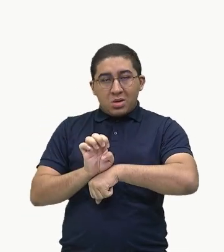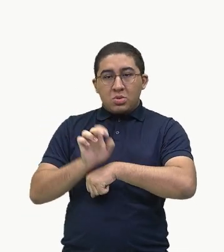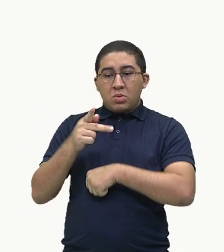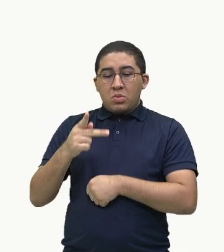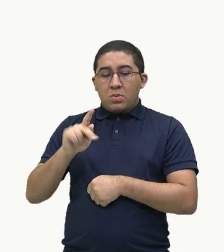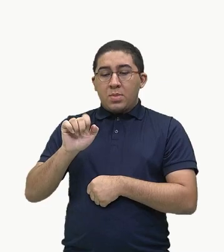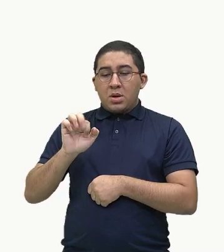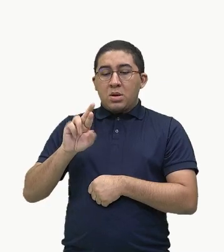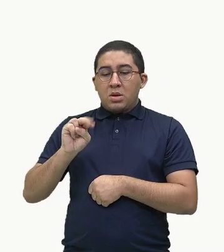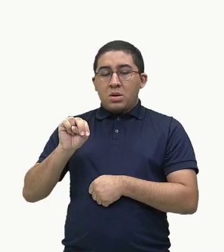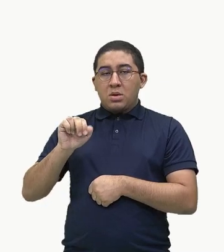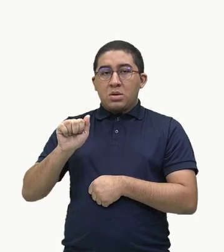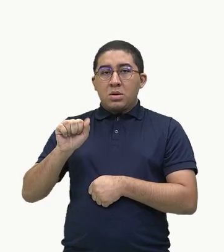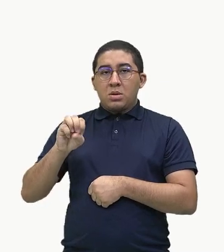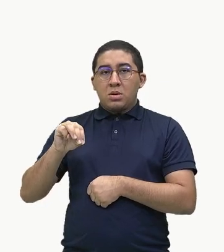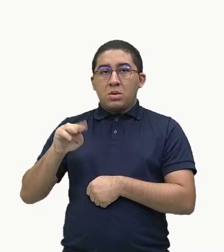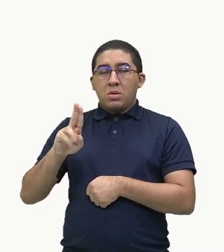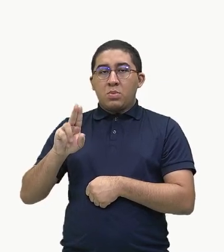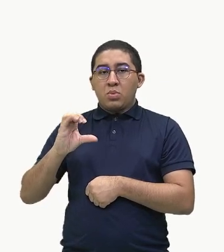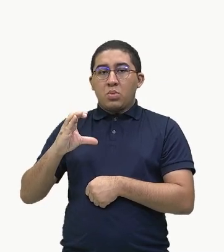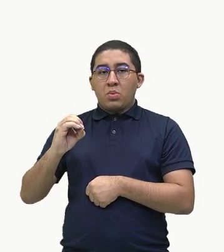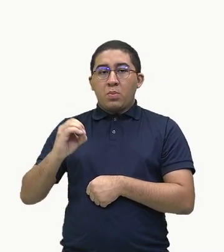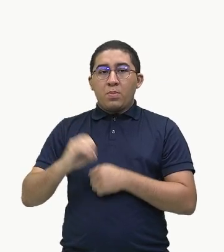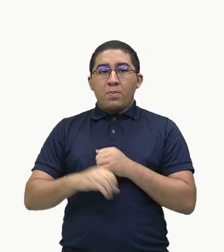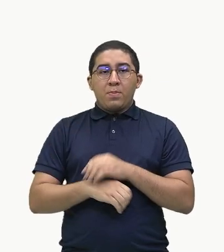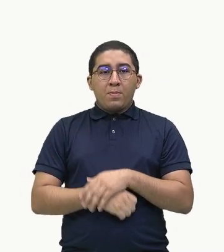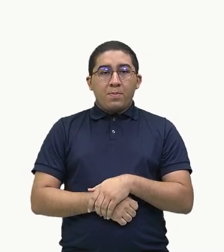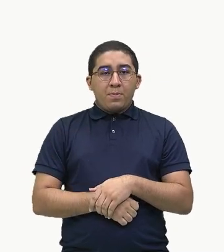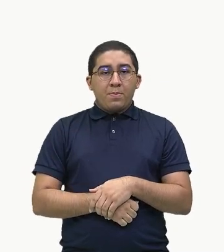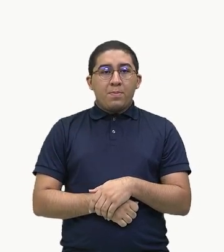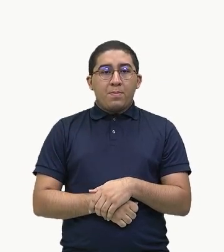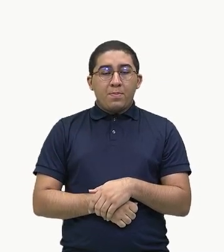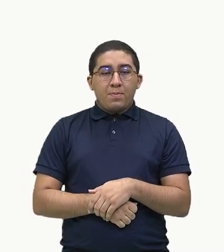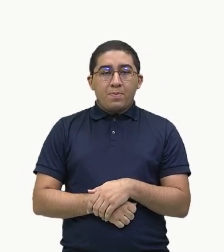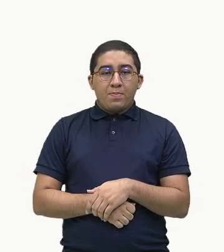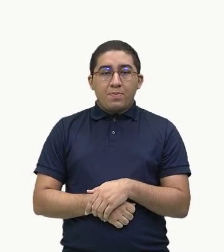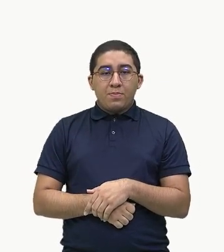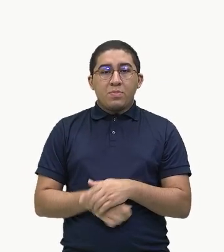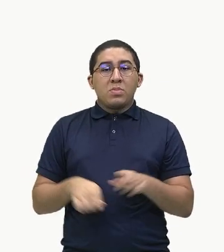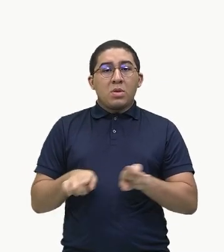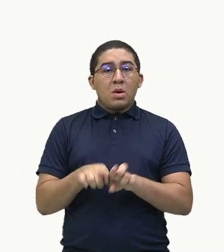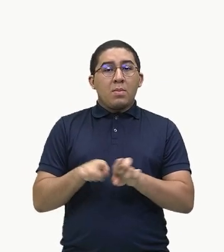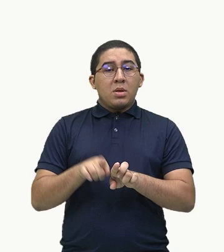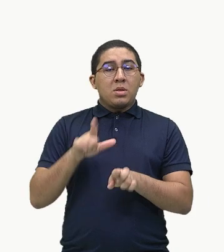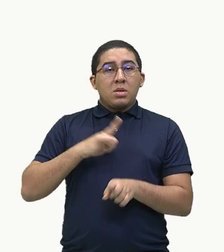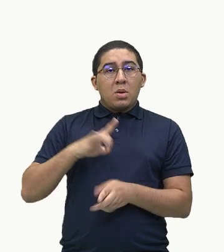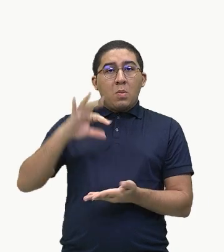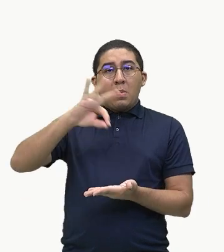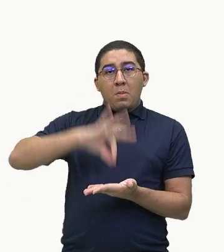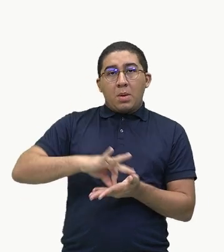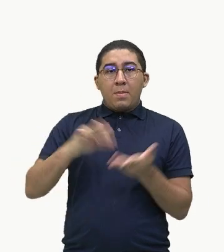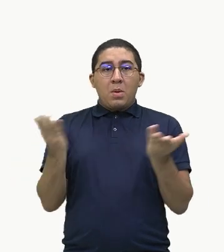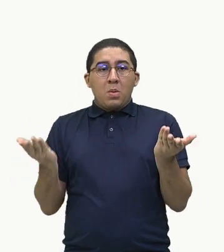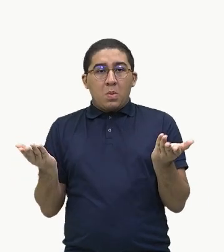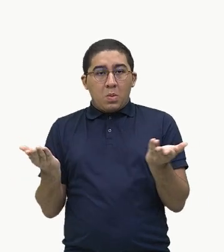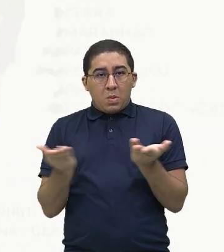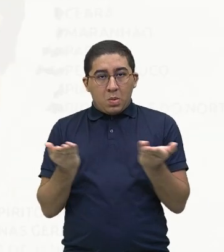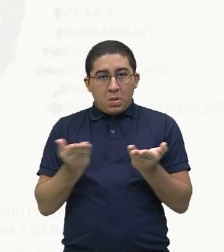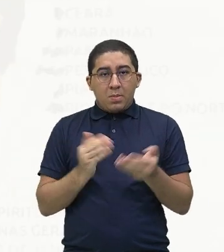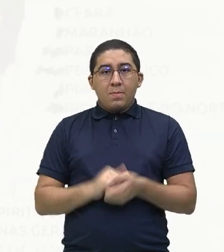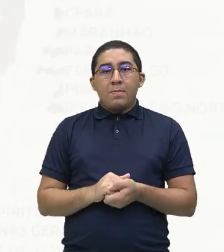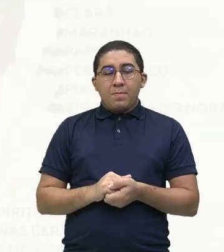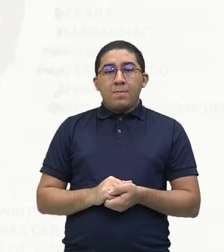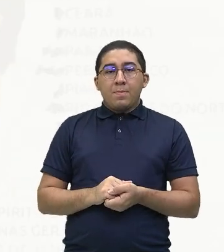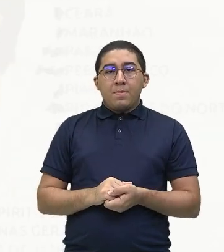Pernambuco. E aí nós temos o mapa atual, de acordo com a nossa regionalização e também todos